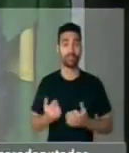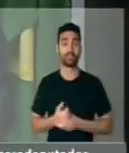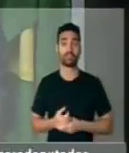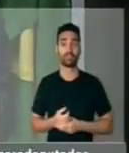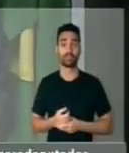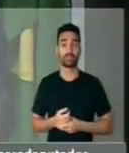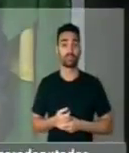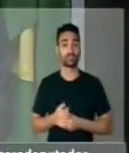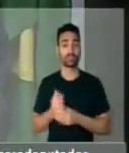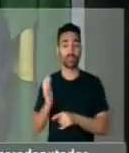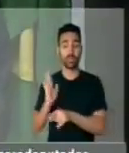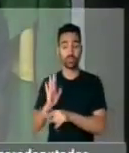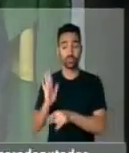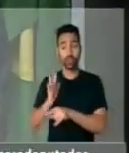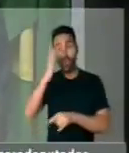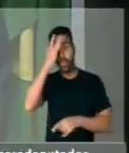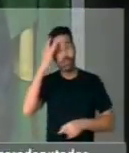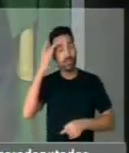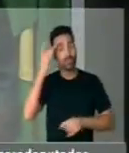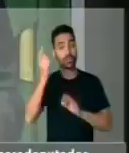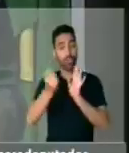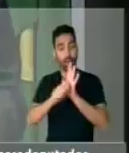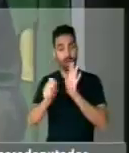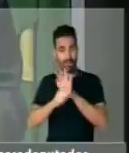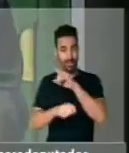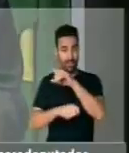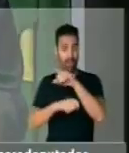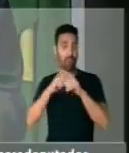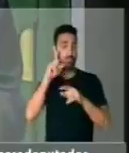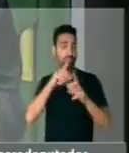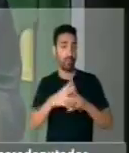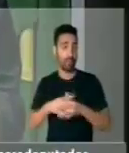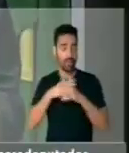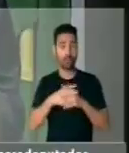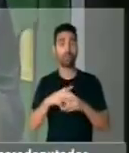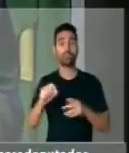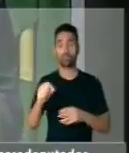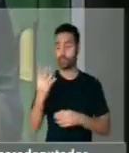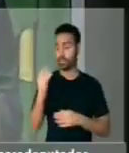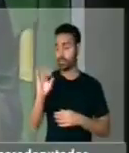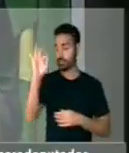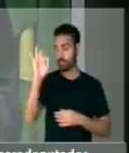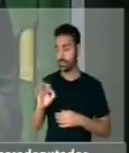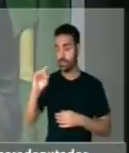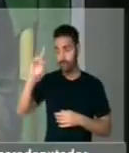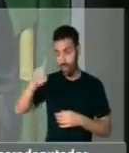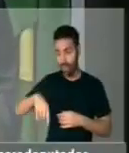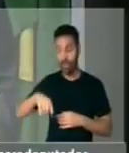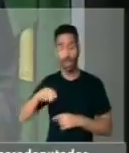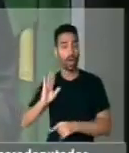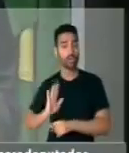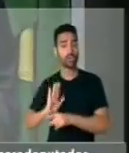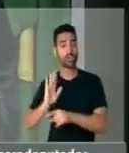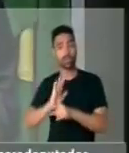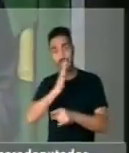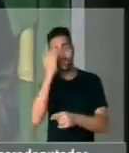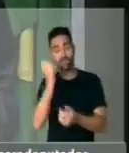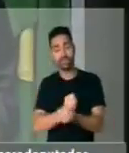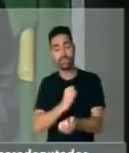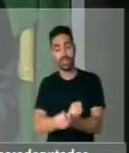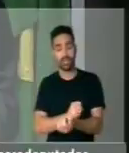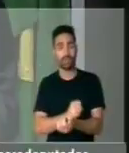para ajudar os drogados americanos, 40% é para ajudar os